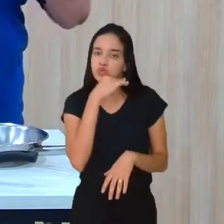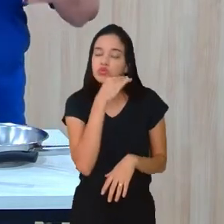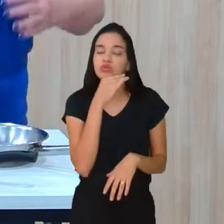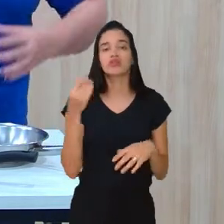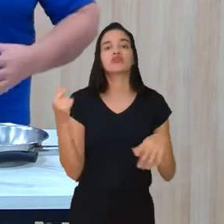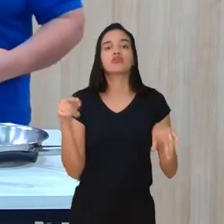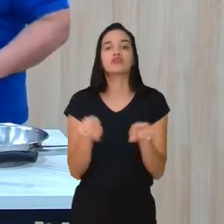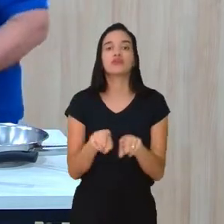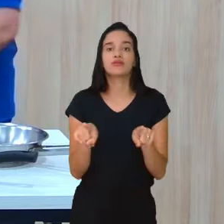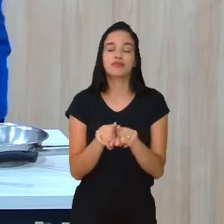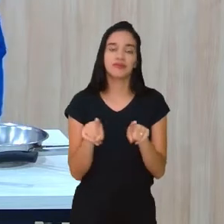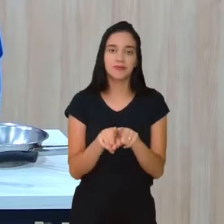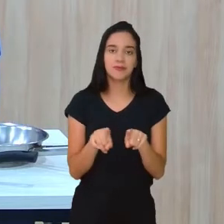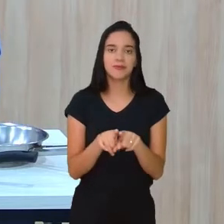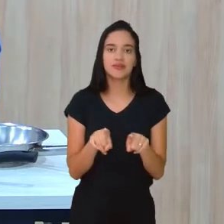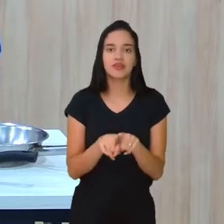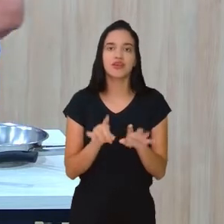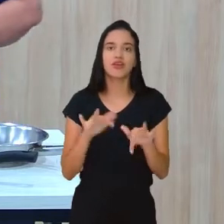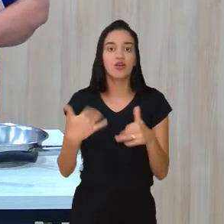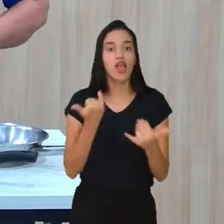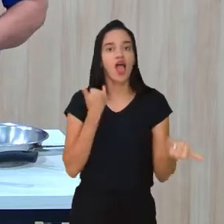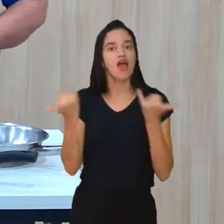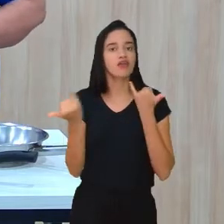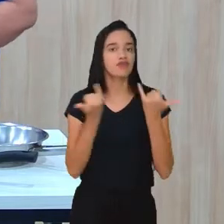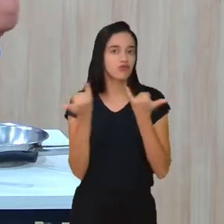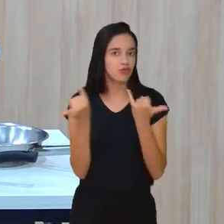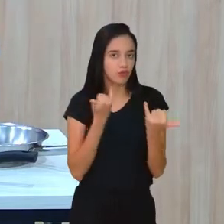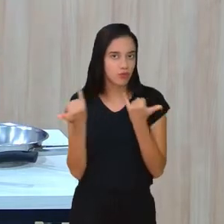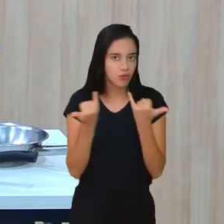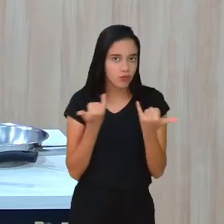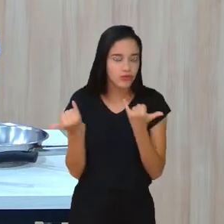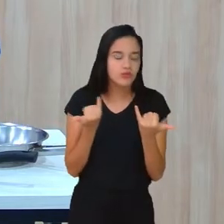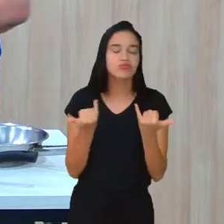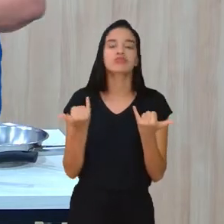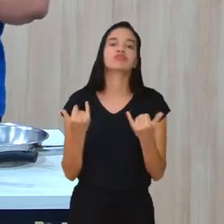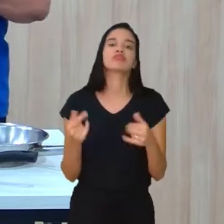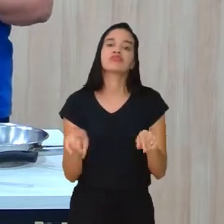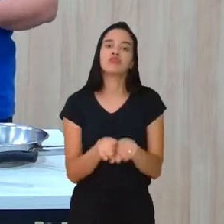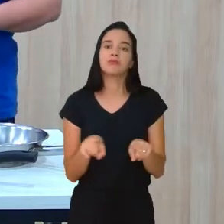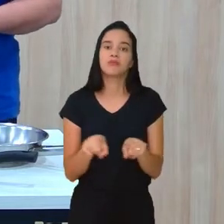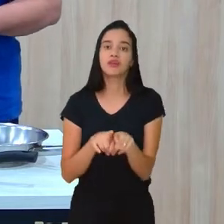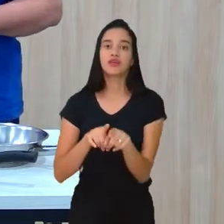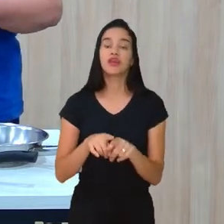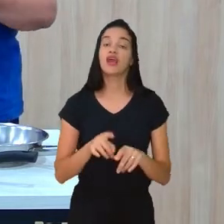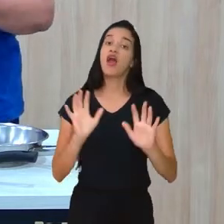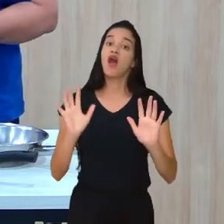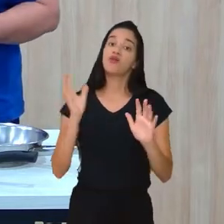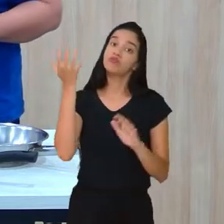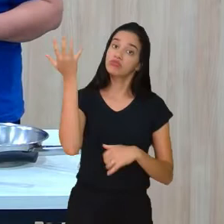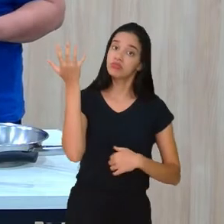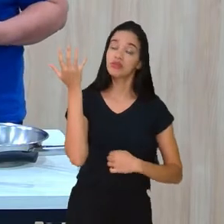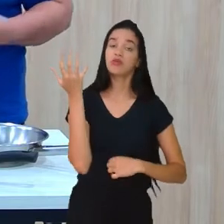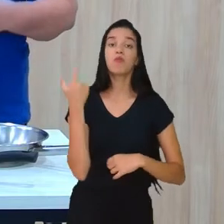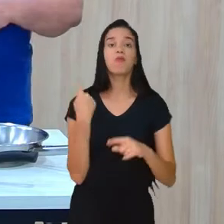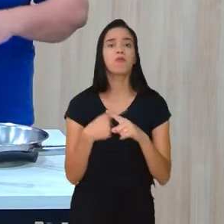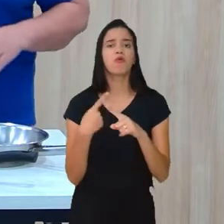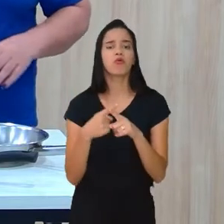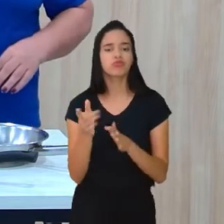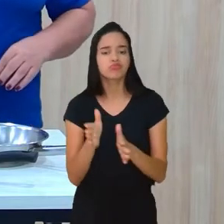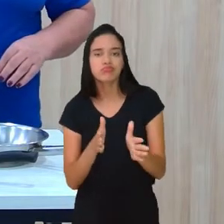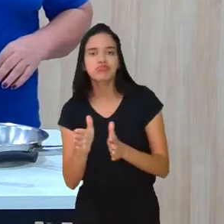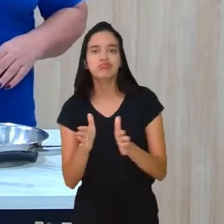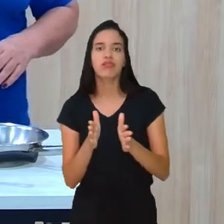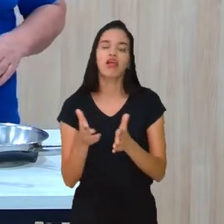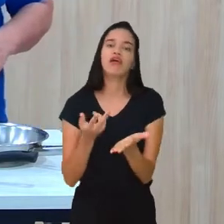gente também está trazendo aí a informação, né, em relação ao tempo, né, porque nesse período que